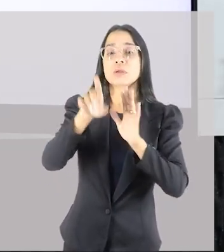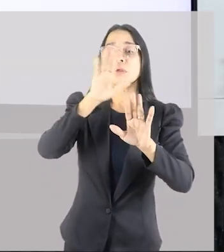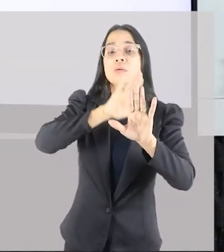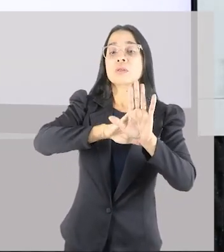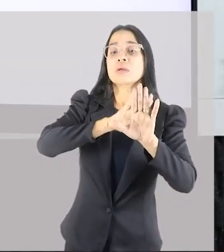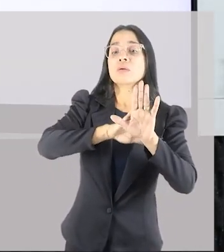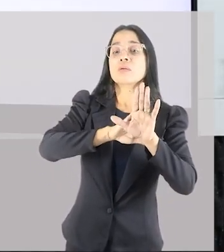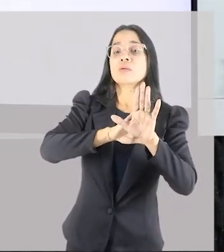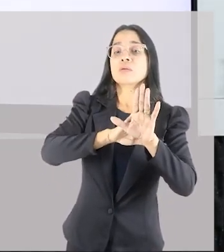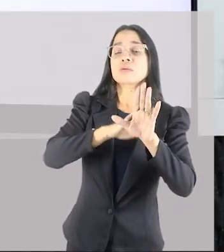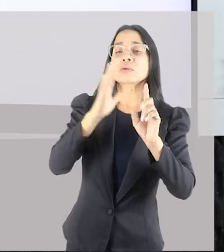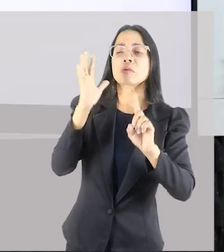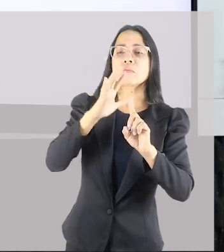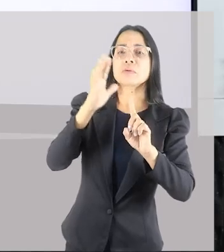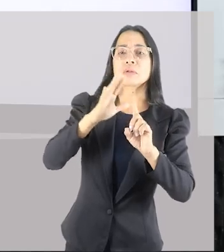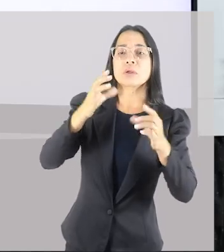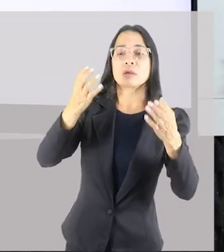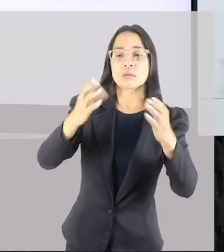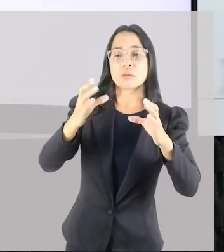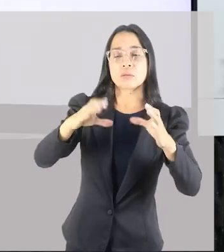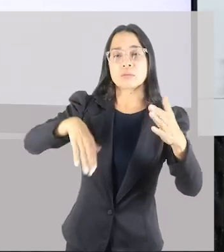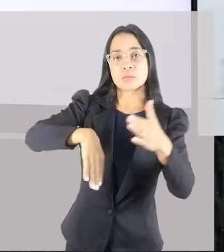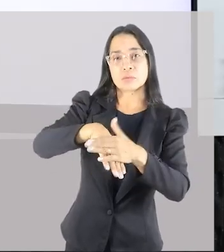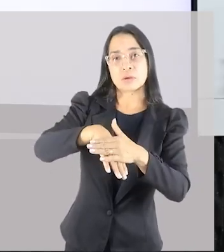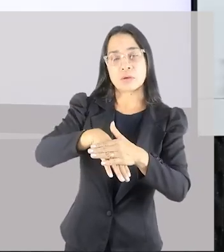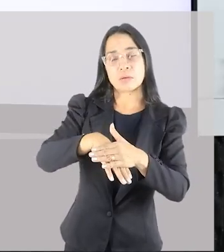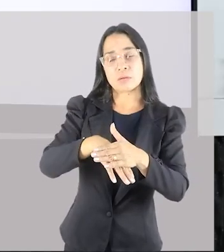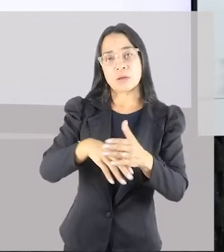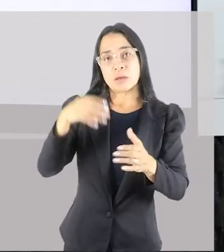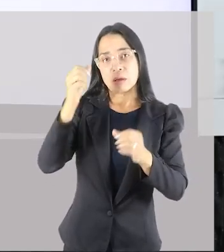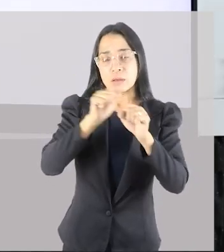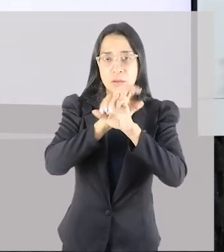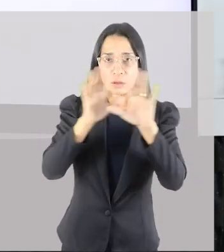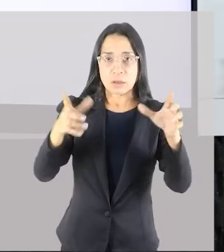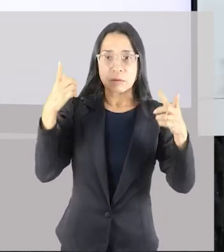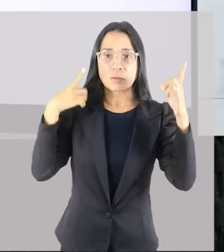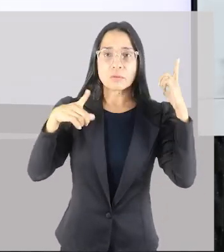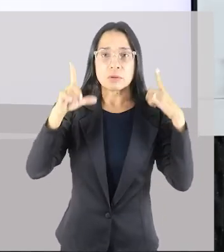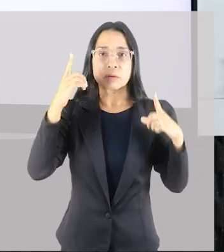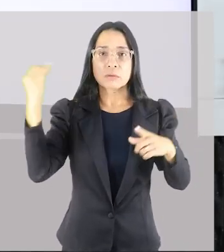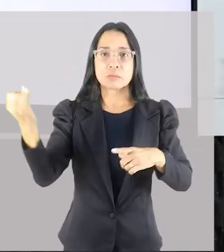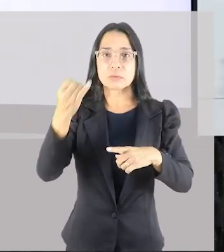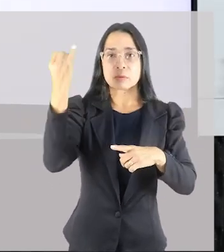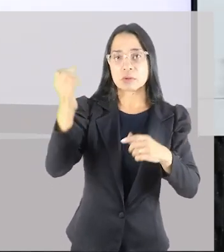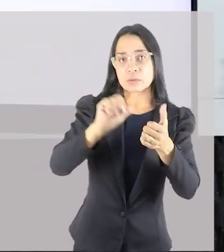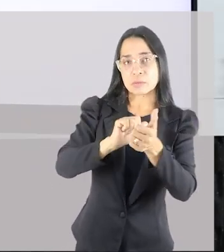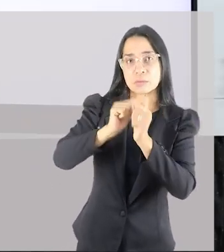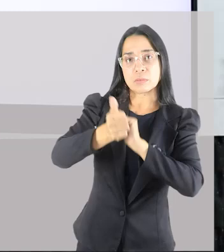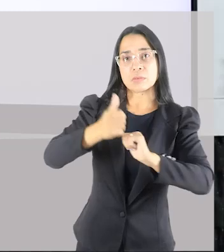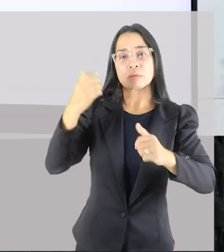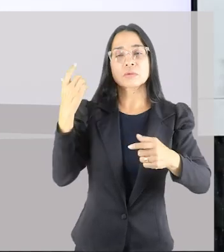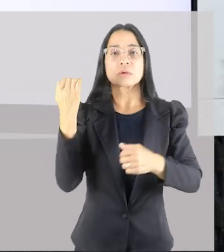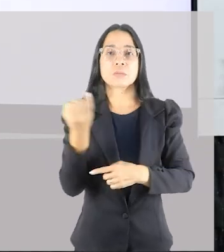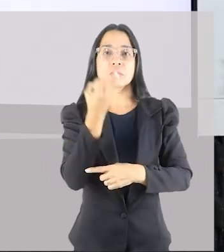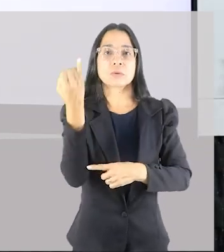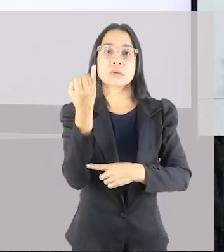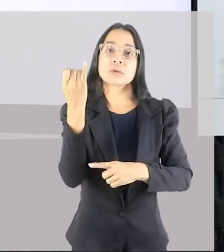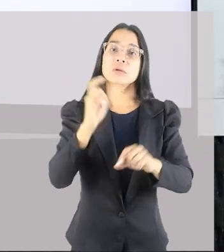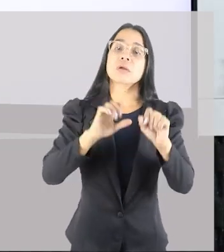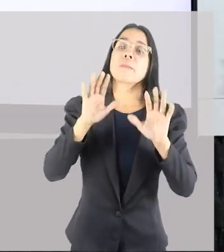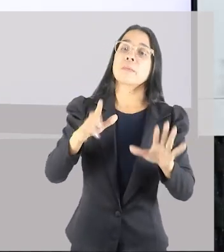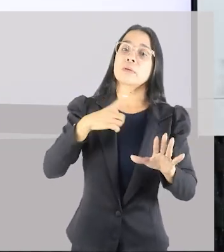futebol claro que é importante o lazer é importante o esporte é importante mas existe hoje um